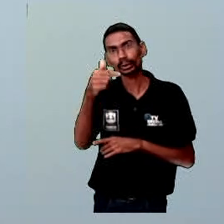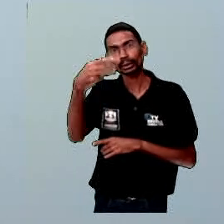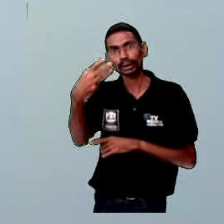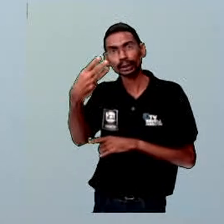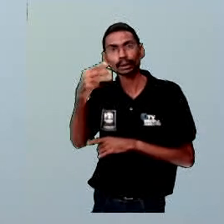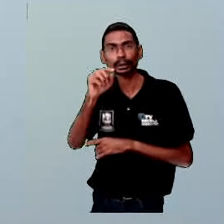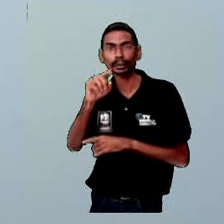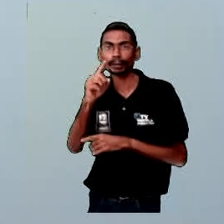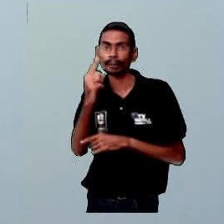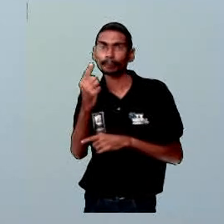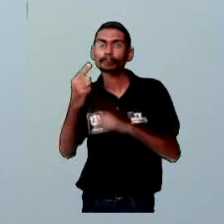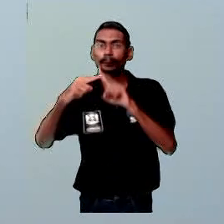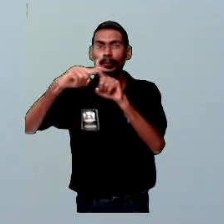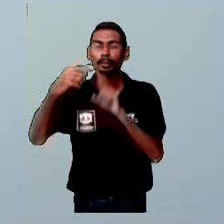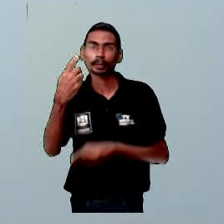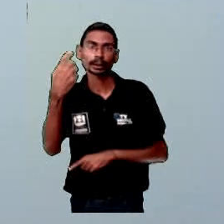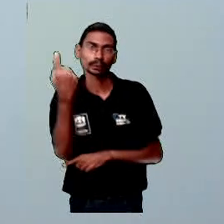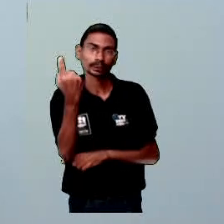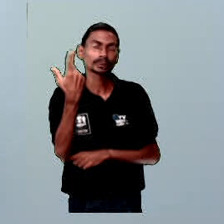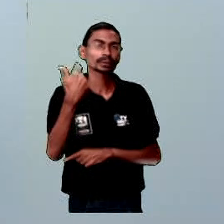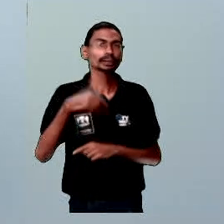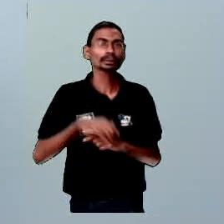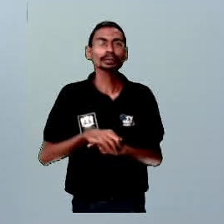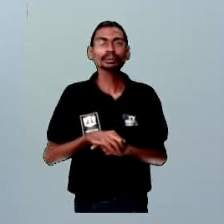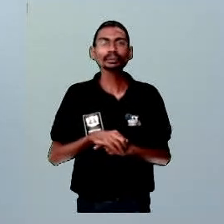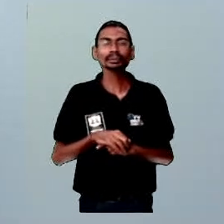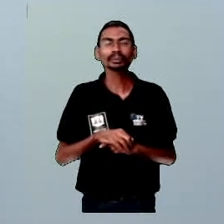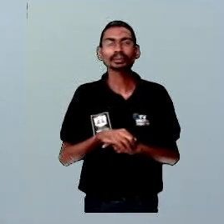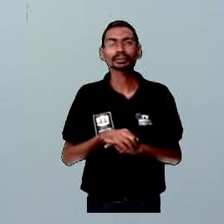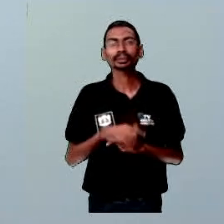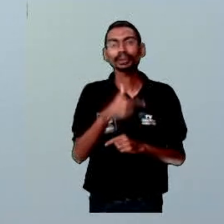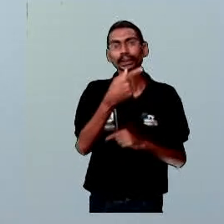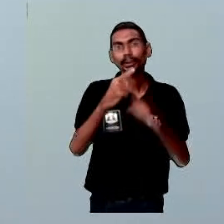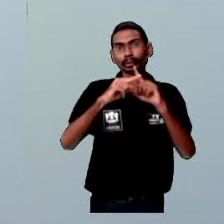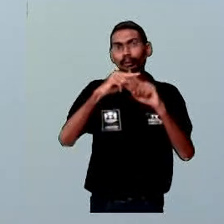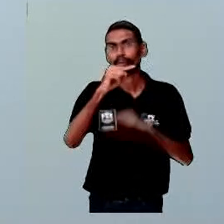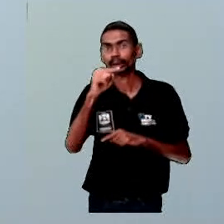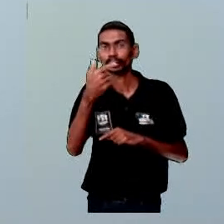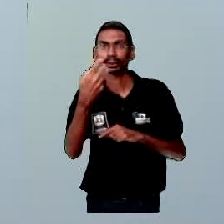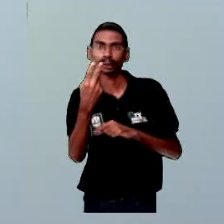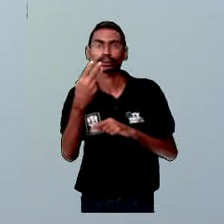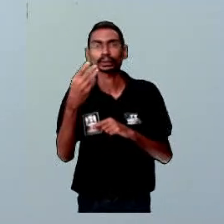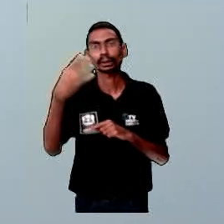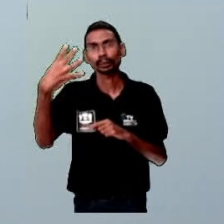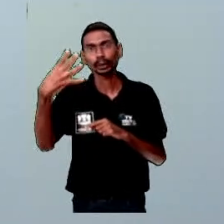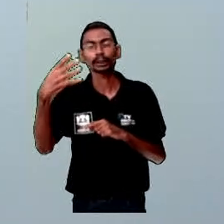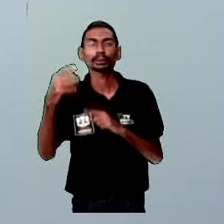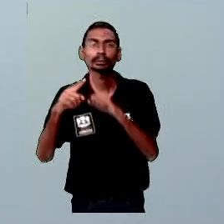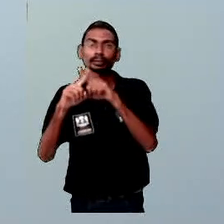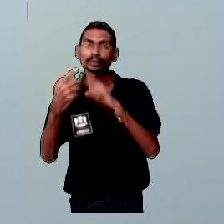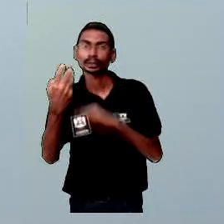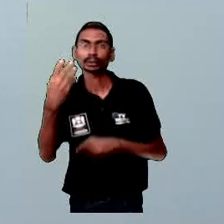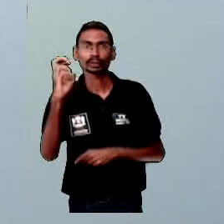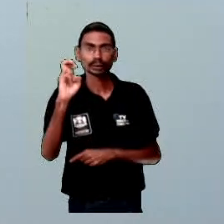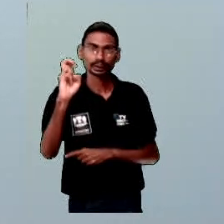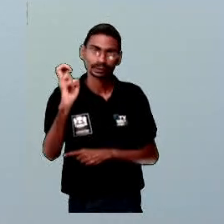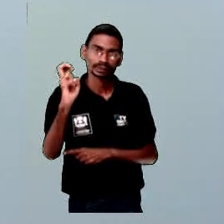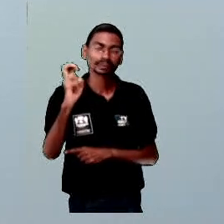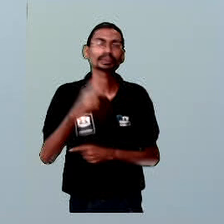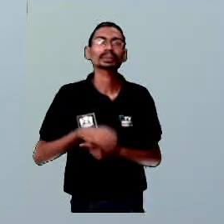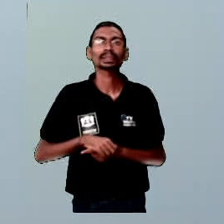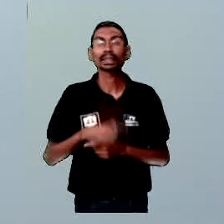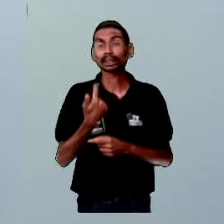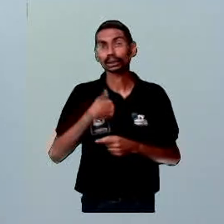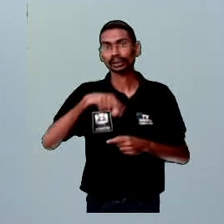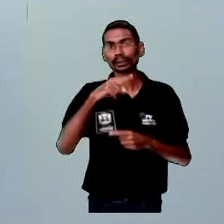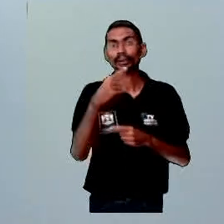1. 7 menos 3 vai dar 4, mais 1 vai dar 5. O que é que esse 5 significa? Que eu vou ter 5 números